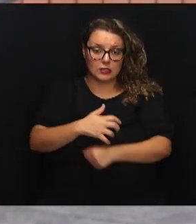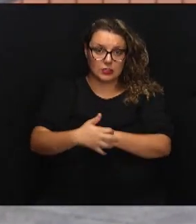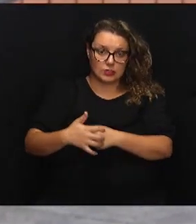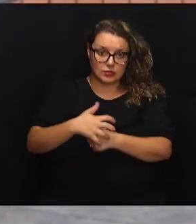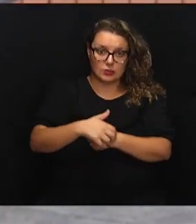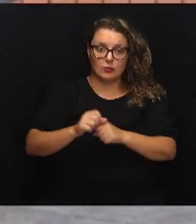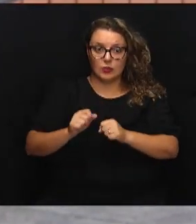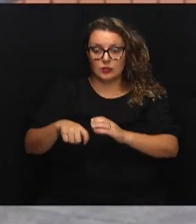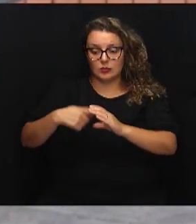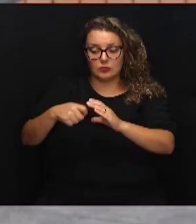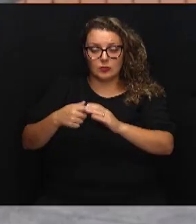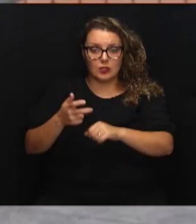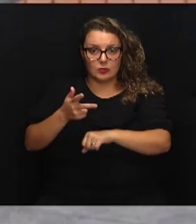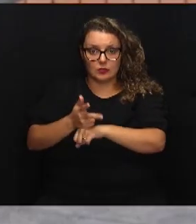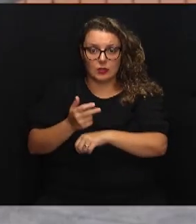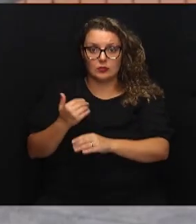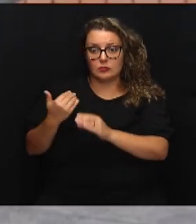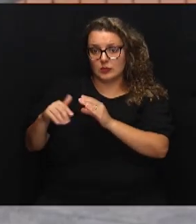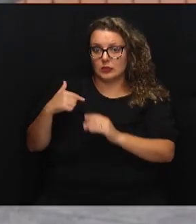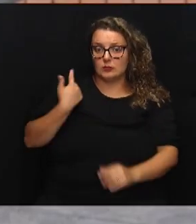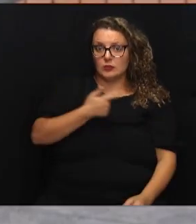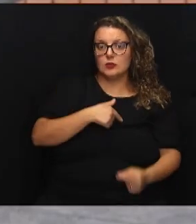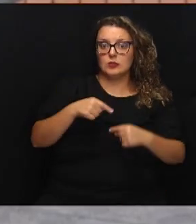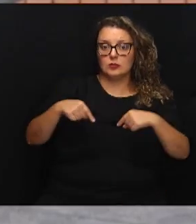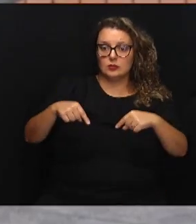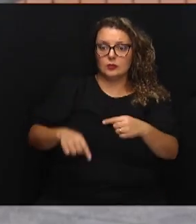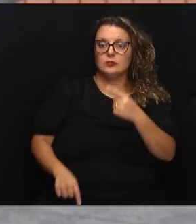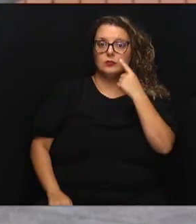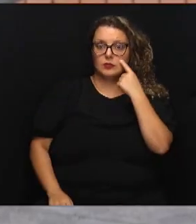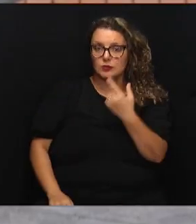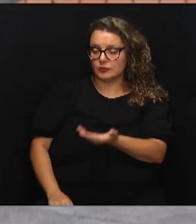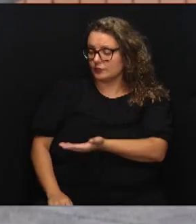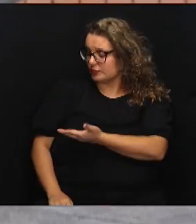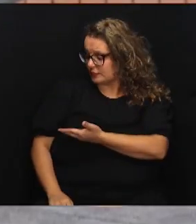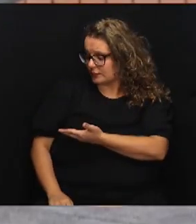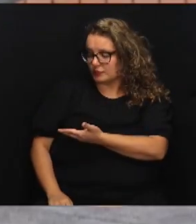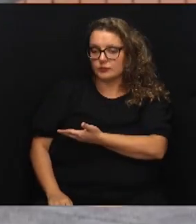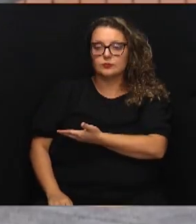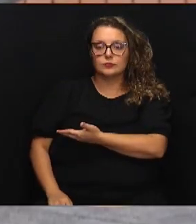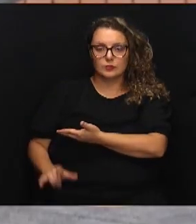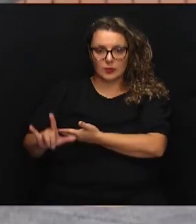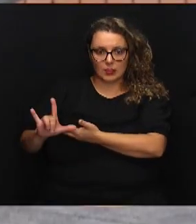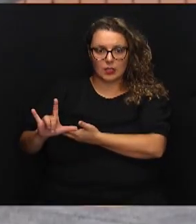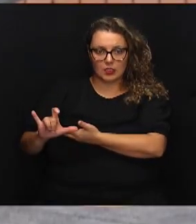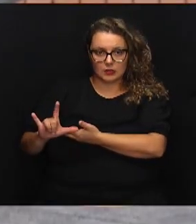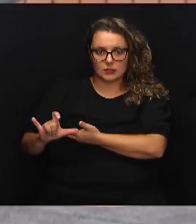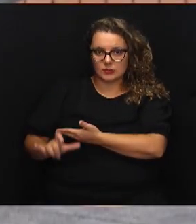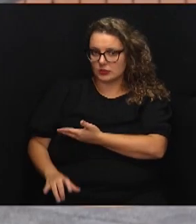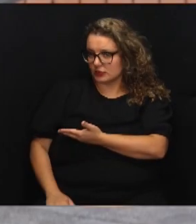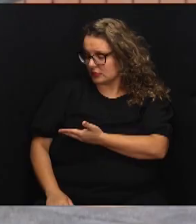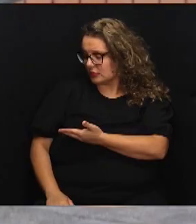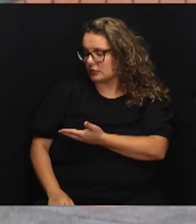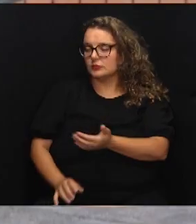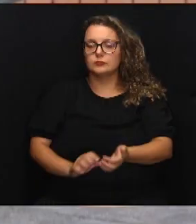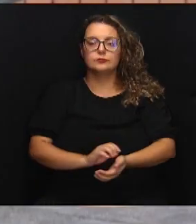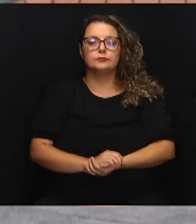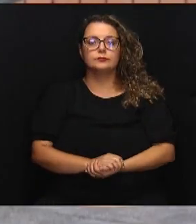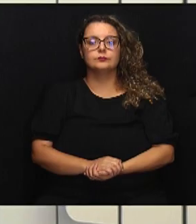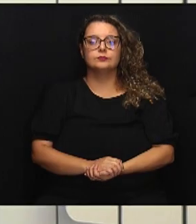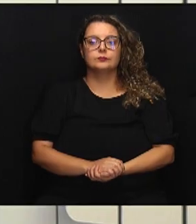um vídeo, pode mandar para o nosso gabinete também, Permínio Monteiro, nosso Instagram, @Permínio Monteiro.